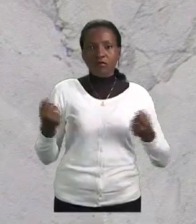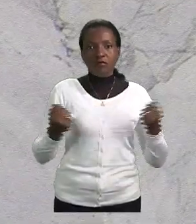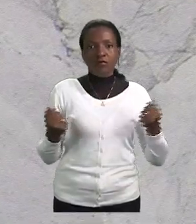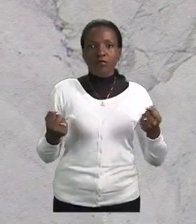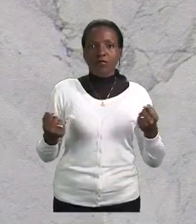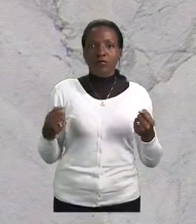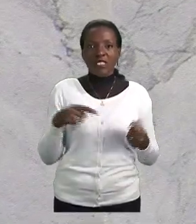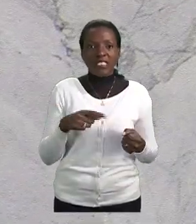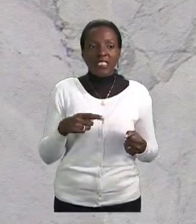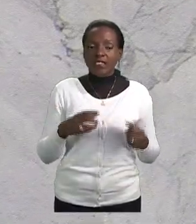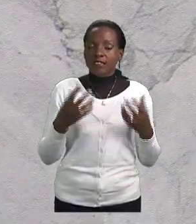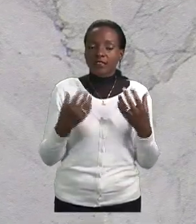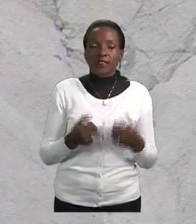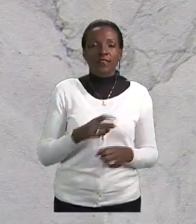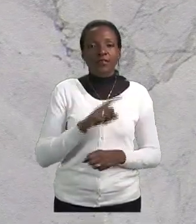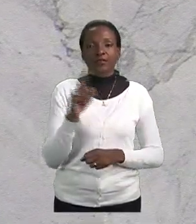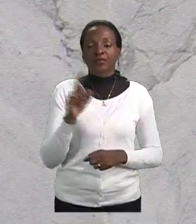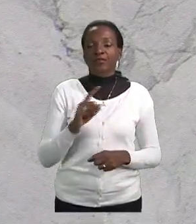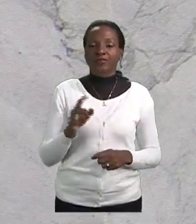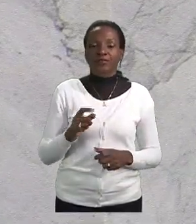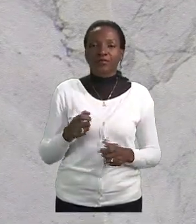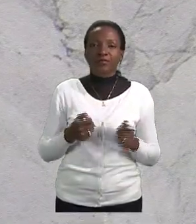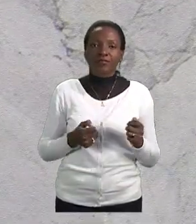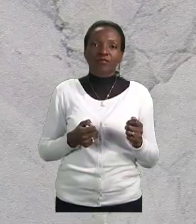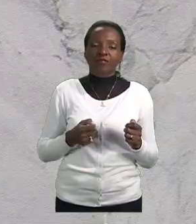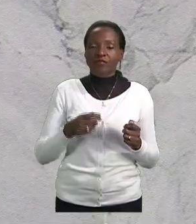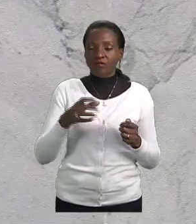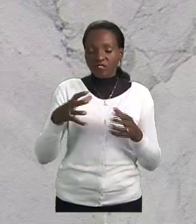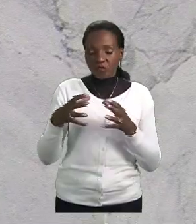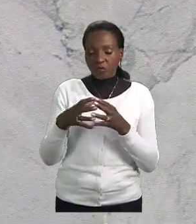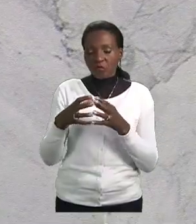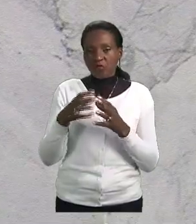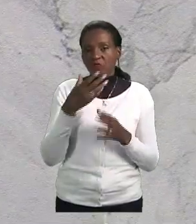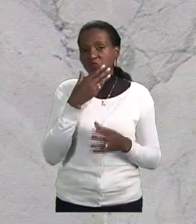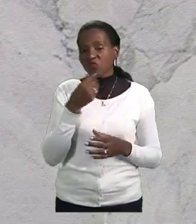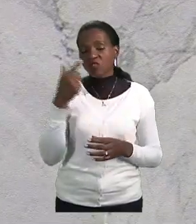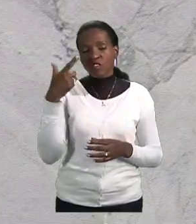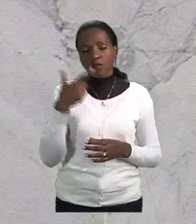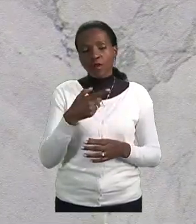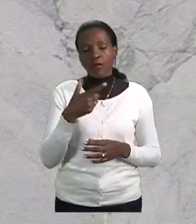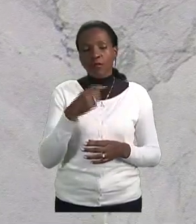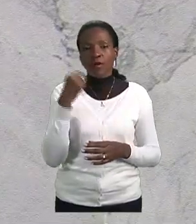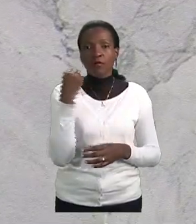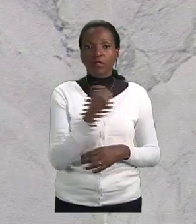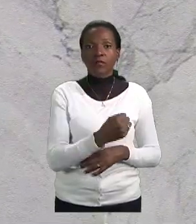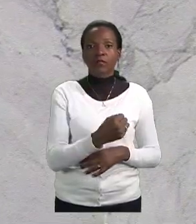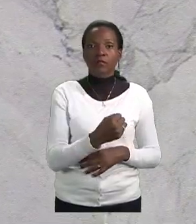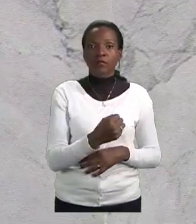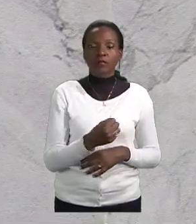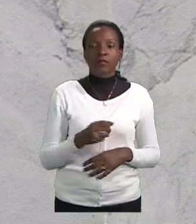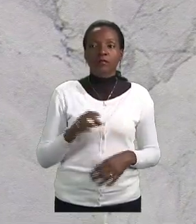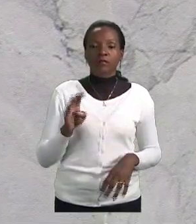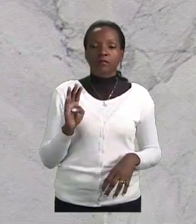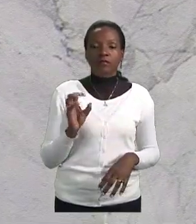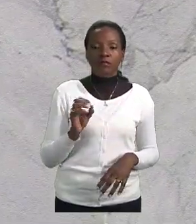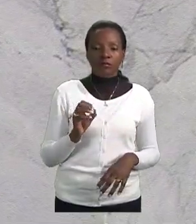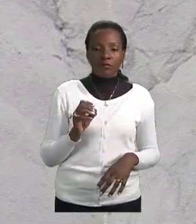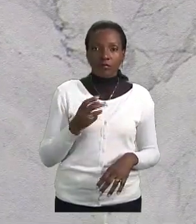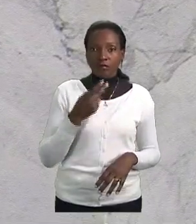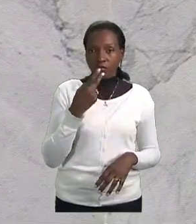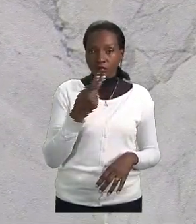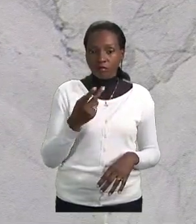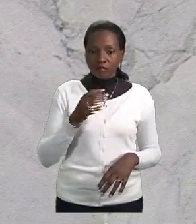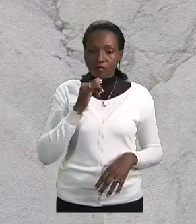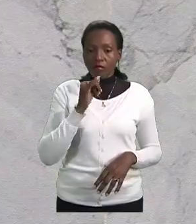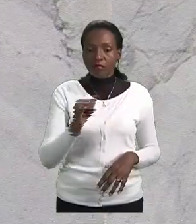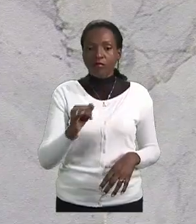resistiu à ocorrência e acabou sendo morto por esses criminosos só que a ocorrência não pára aí quando foram da ciência a família do